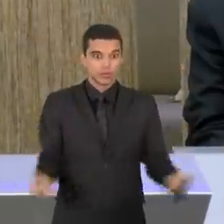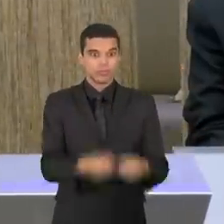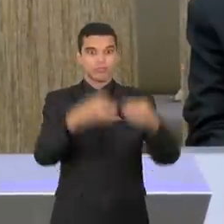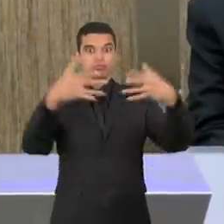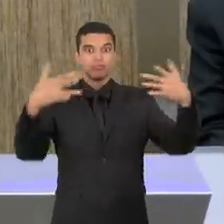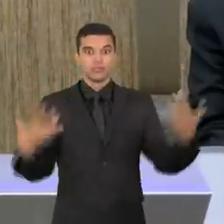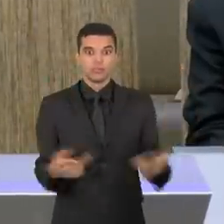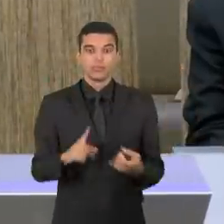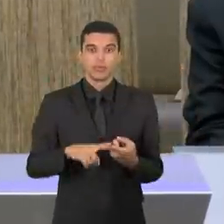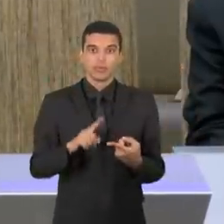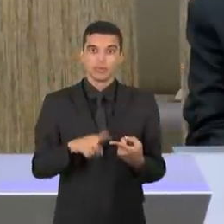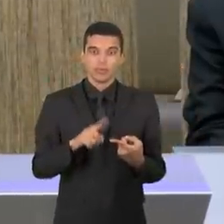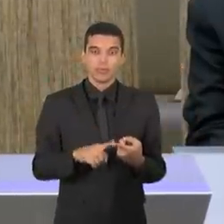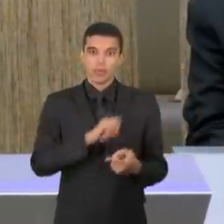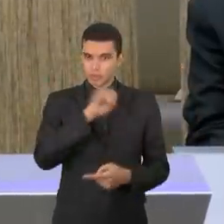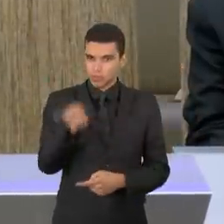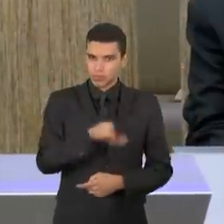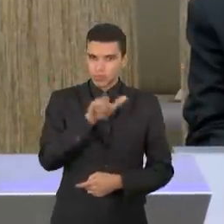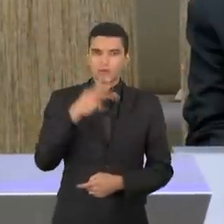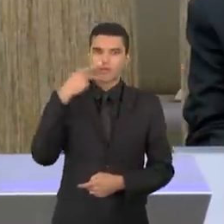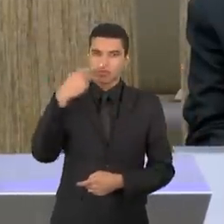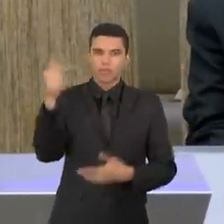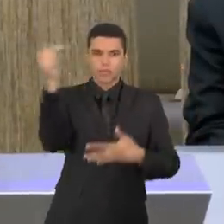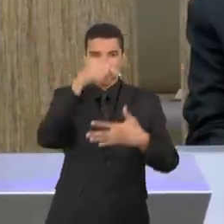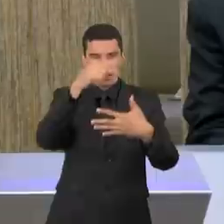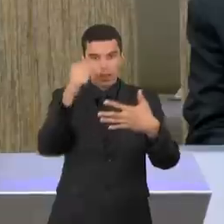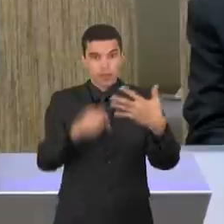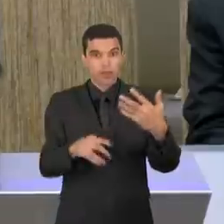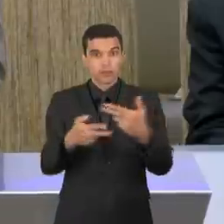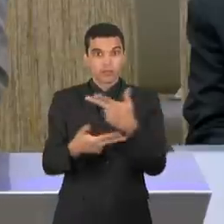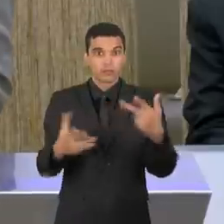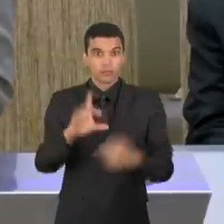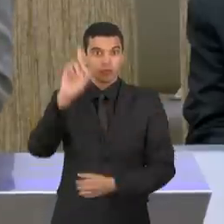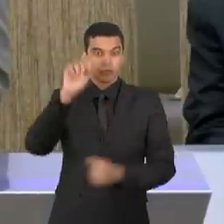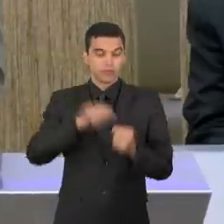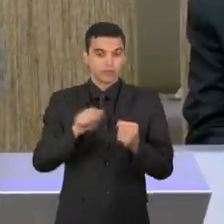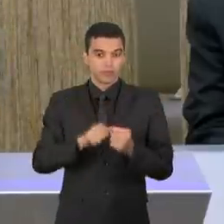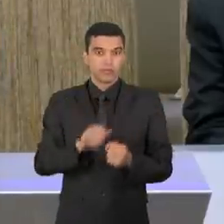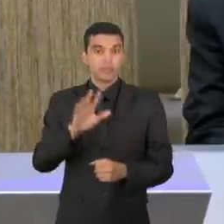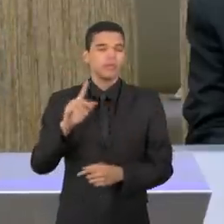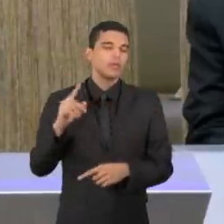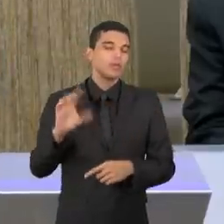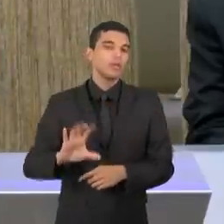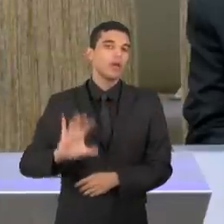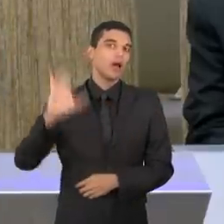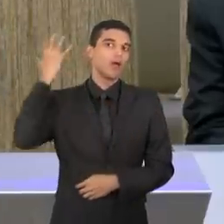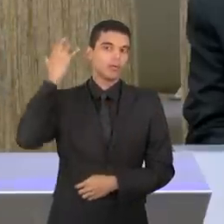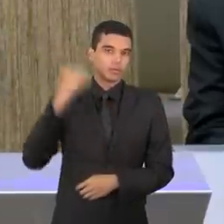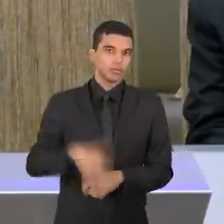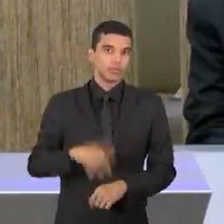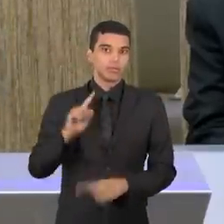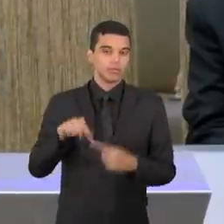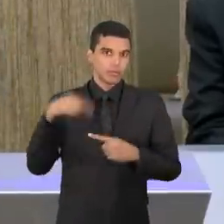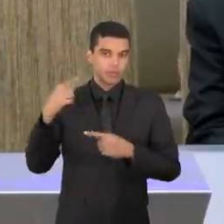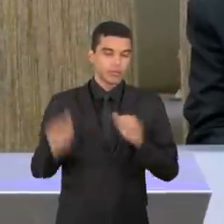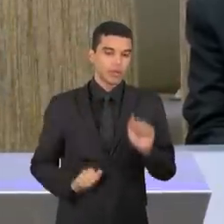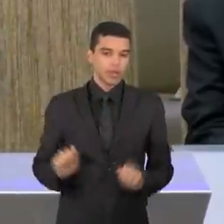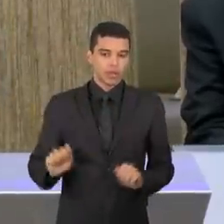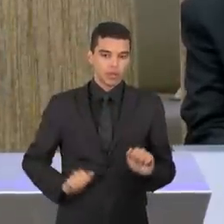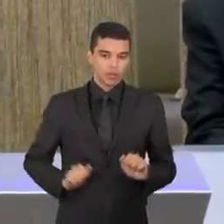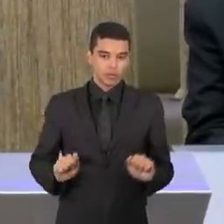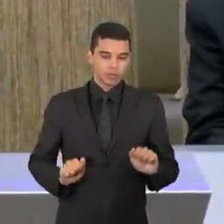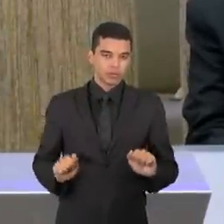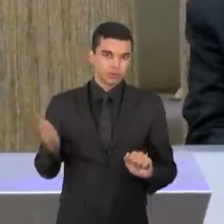sai mostrando. Aí isso aconteceu, claro, no dia de Pentecostes. Atos dos Apóstolos, no capítulo